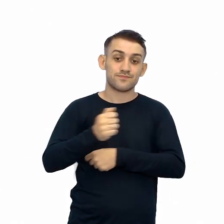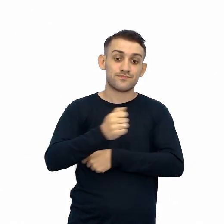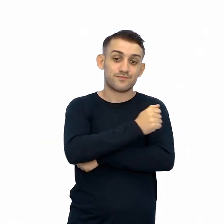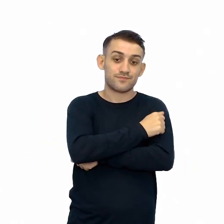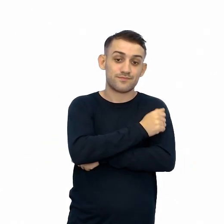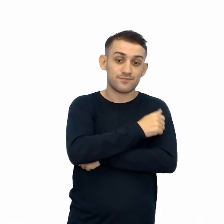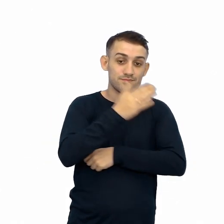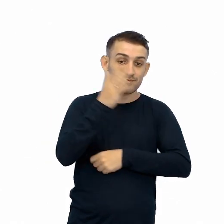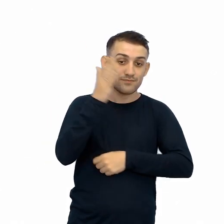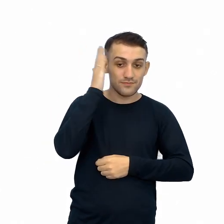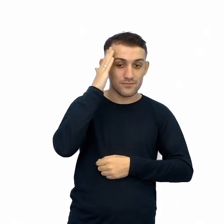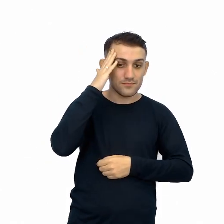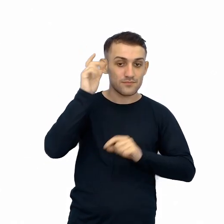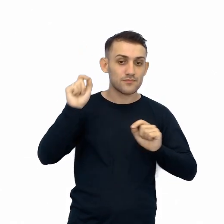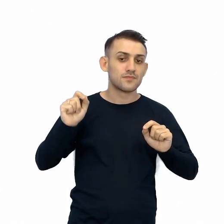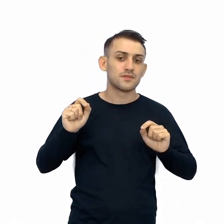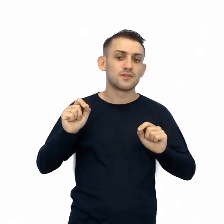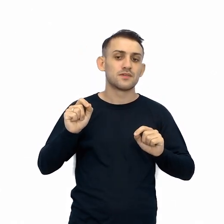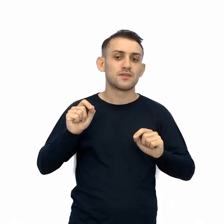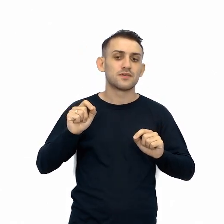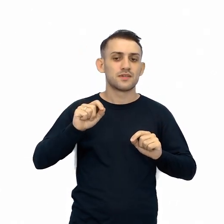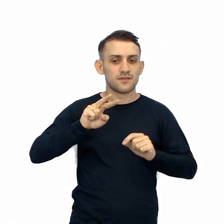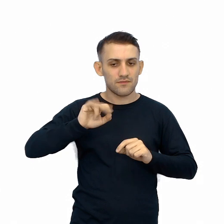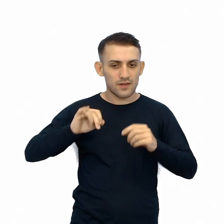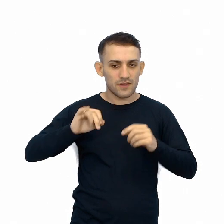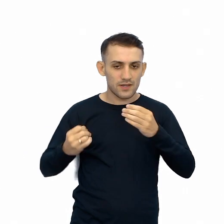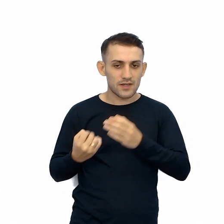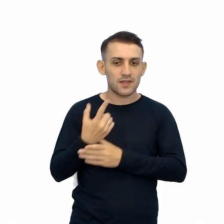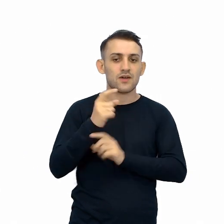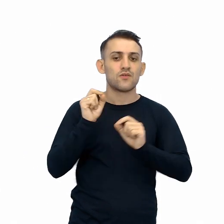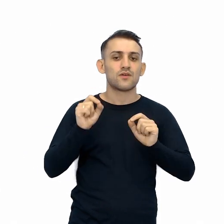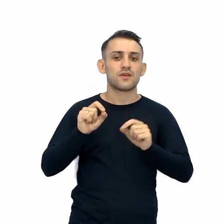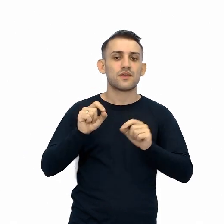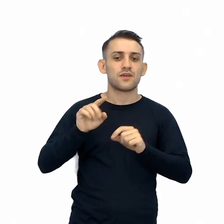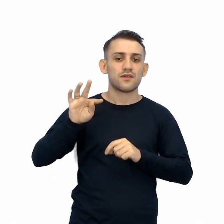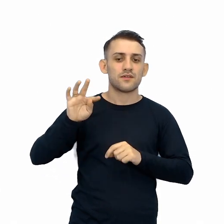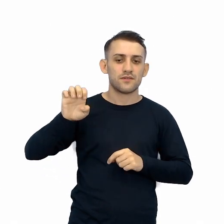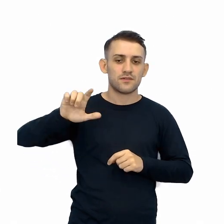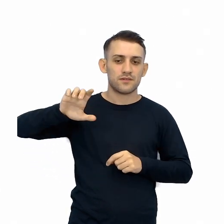a primeira aula que eles vão produzir um telejornal no final.